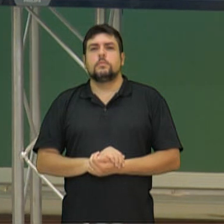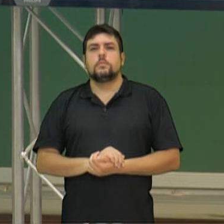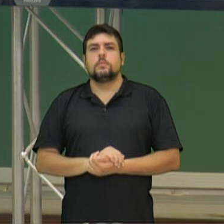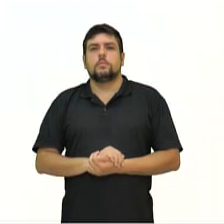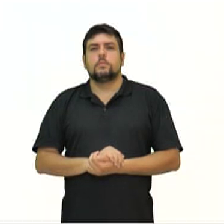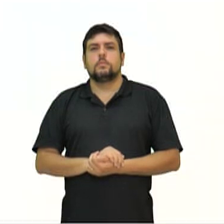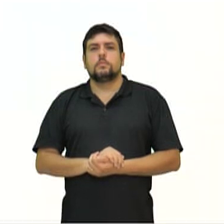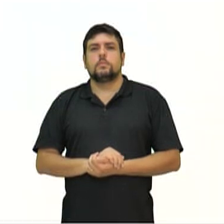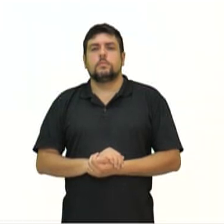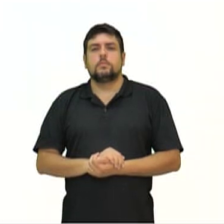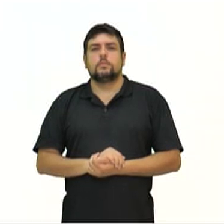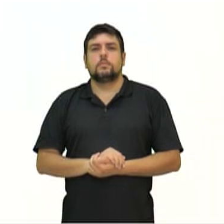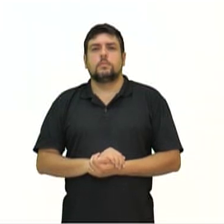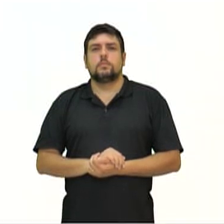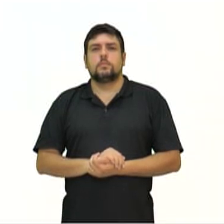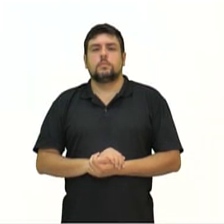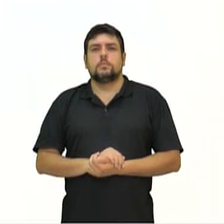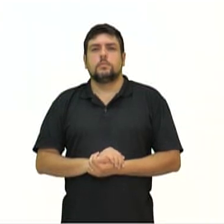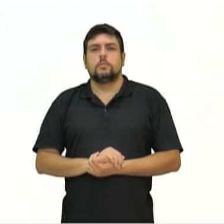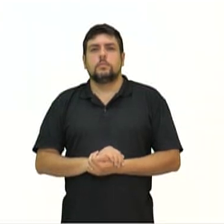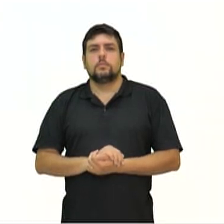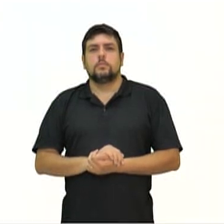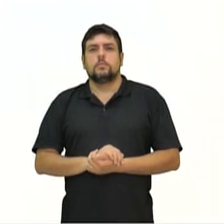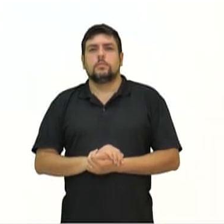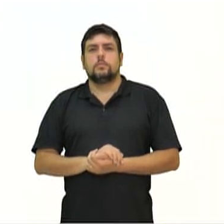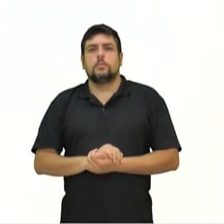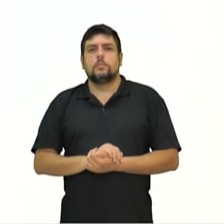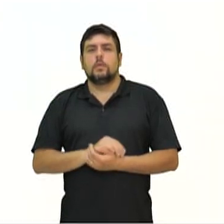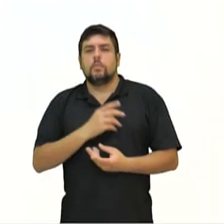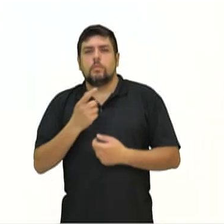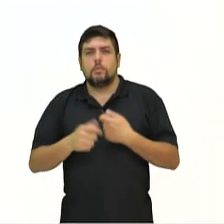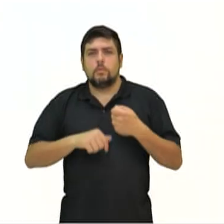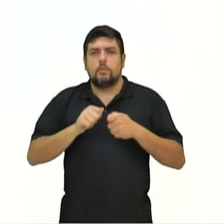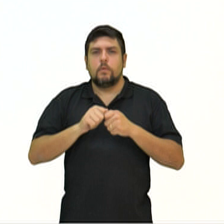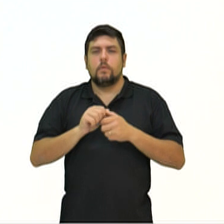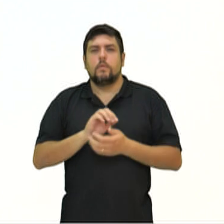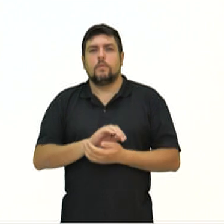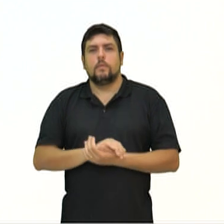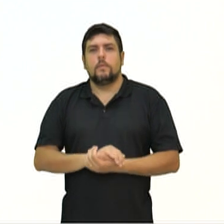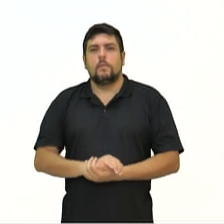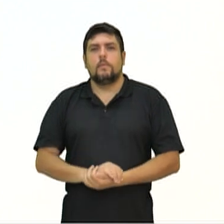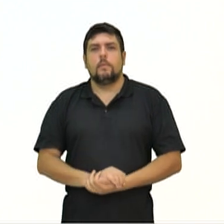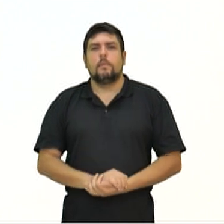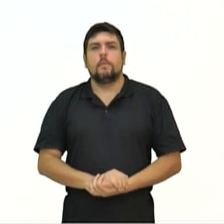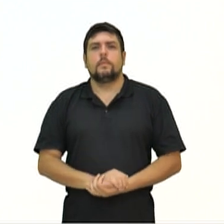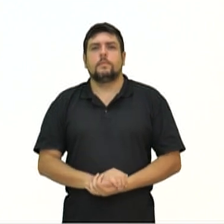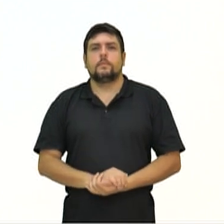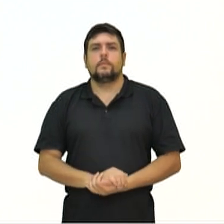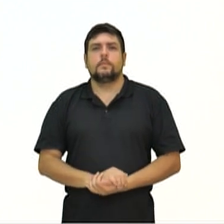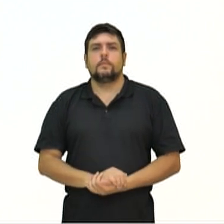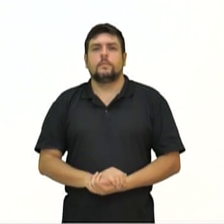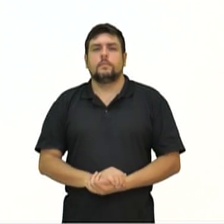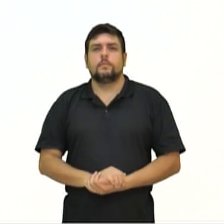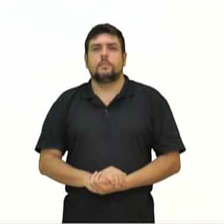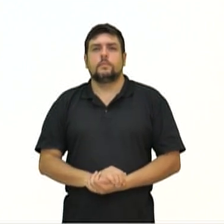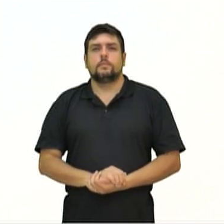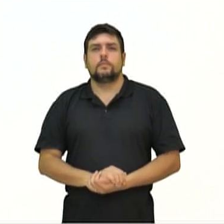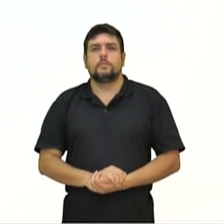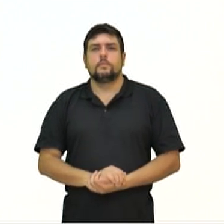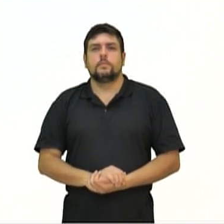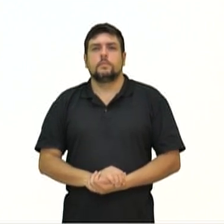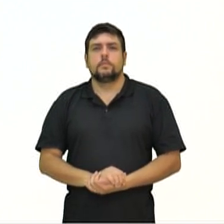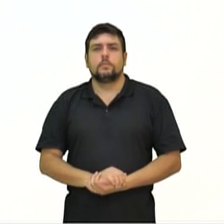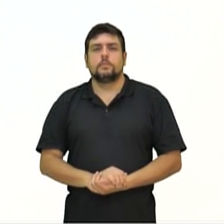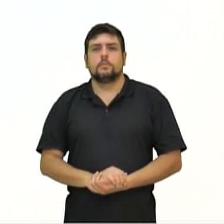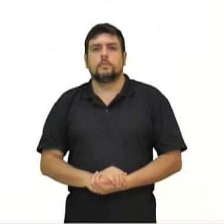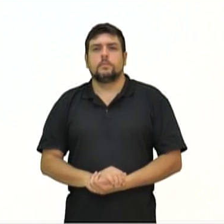Aquele, normalmente, para abdominais, né? Que o pessoal faz nas academias. Count, contar, que pode